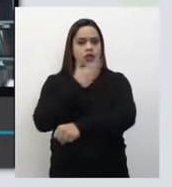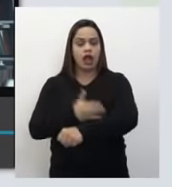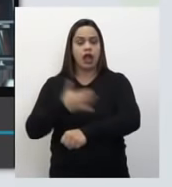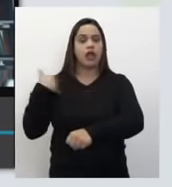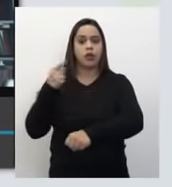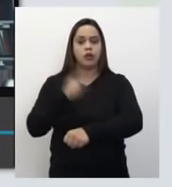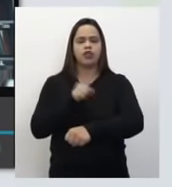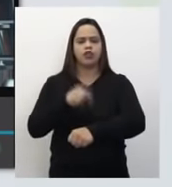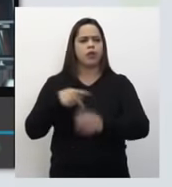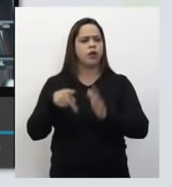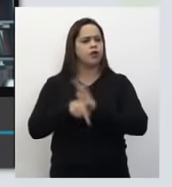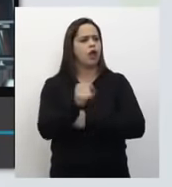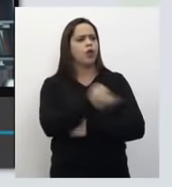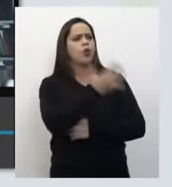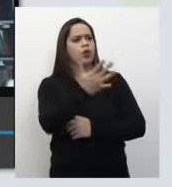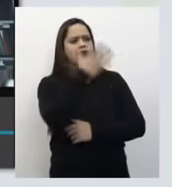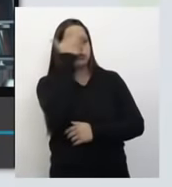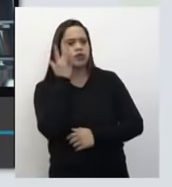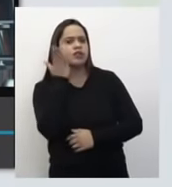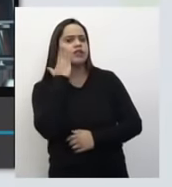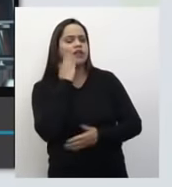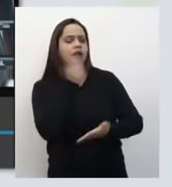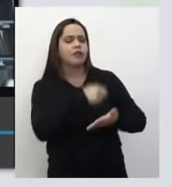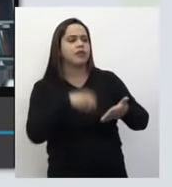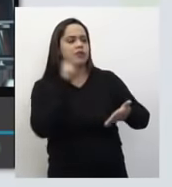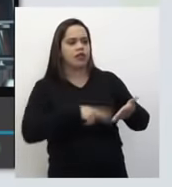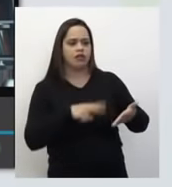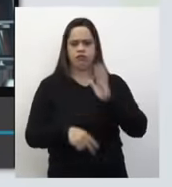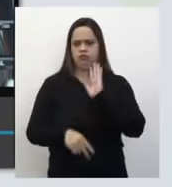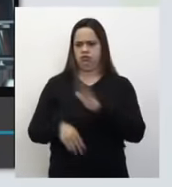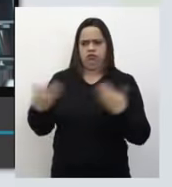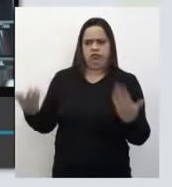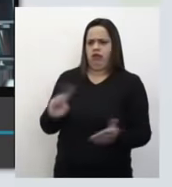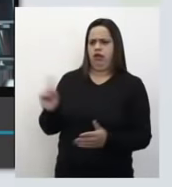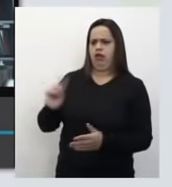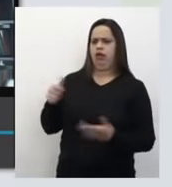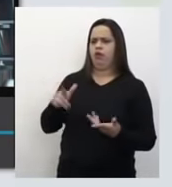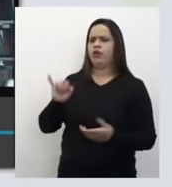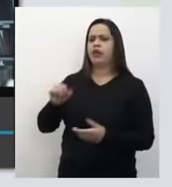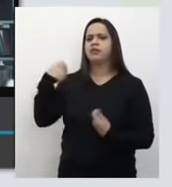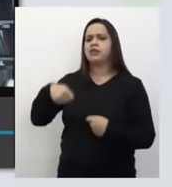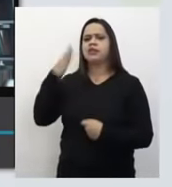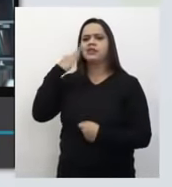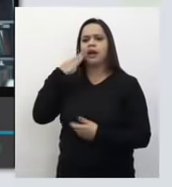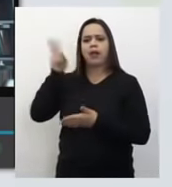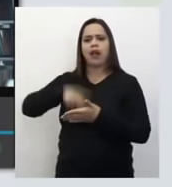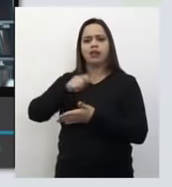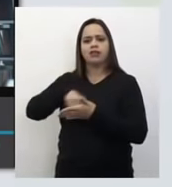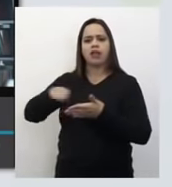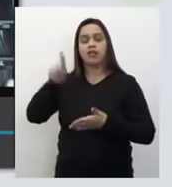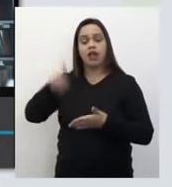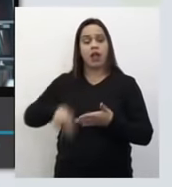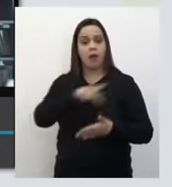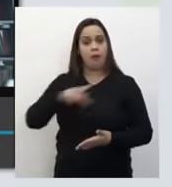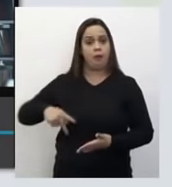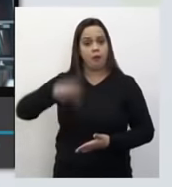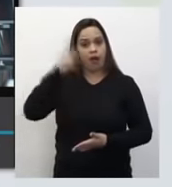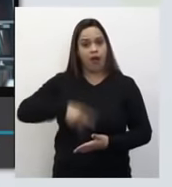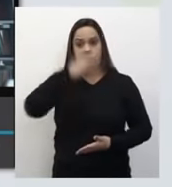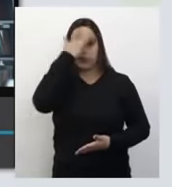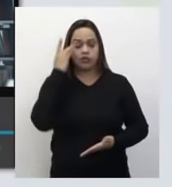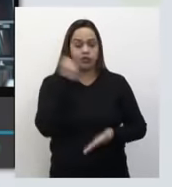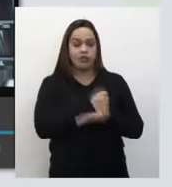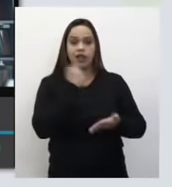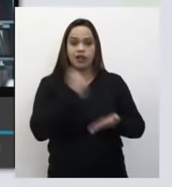ler e escrever? Ele ia falar, Jerico, imagina, como ler e escrever? Quem precisa saber ler e escrever é o padre, é o cara que faz registro de vivos e mortos,